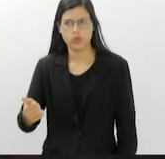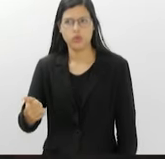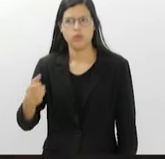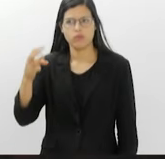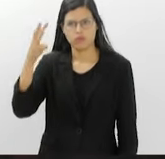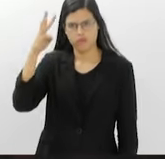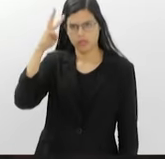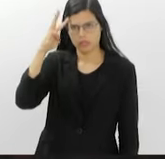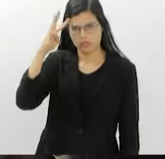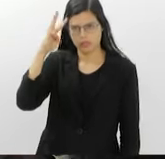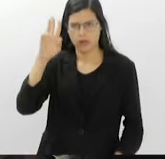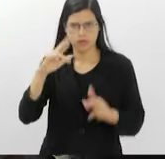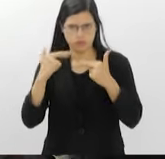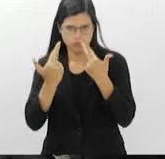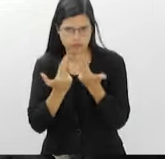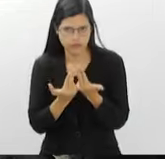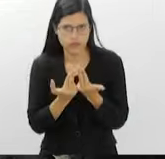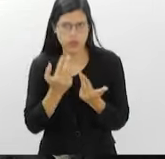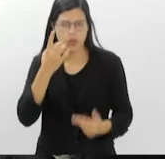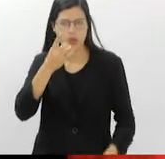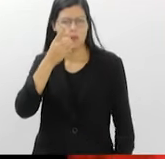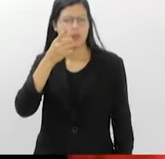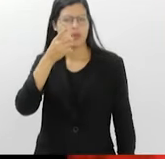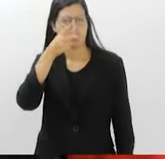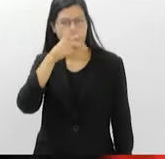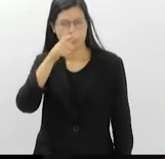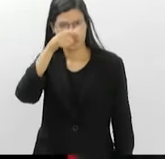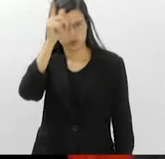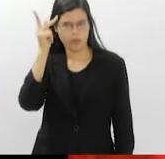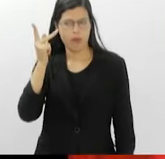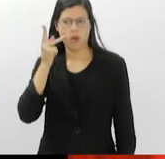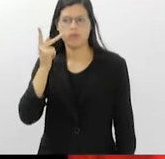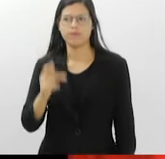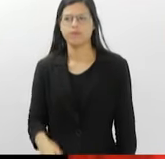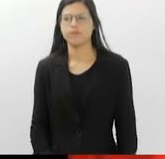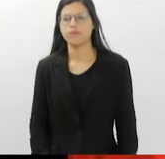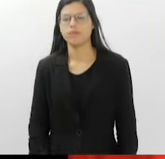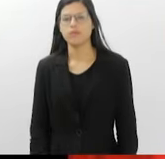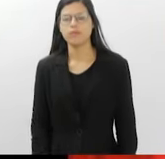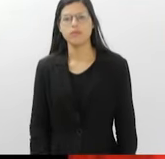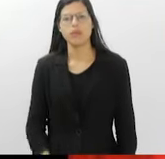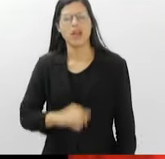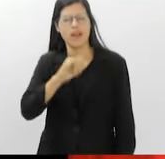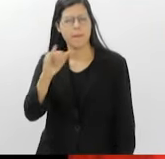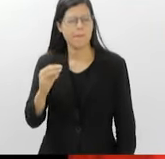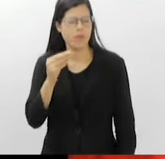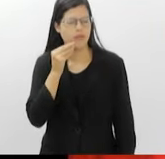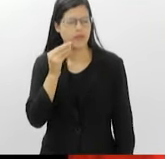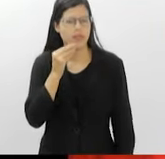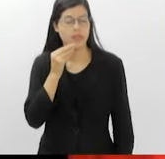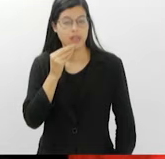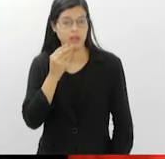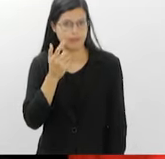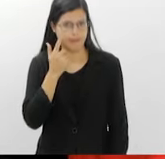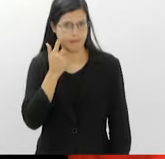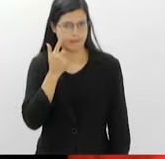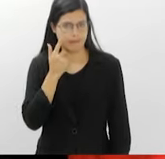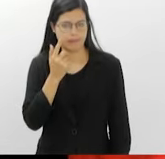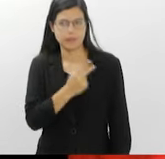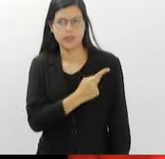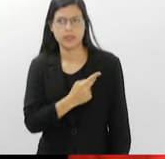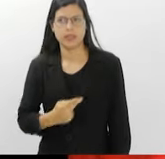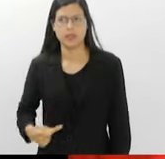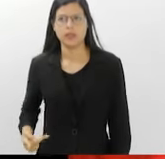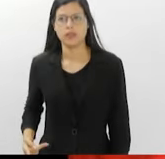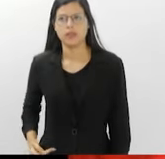terça-feira. Deputado Luiz Paulo. Eu aproveitar o ensejo. Veja só, senhor presidente. O senhor acabou